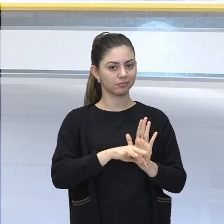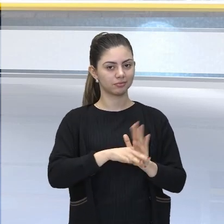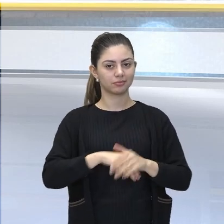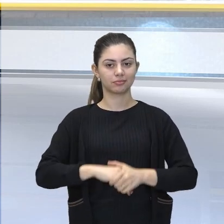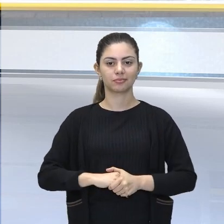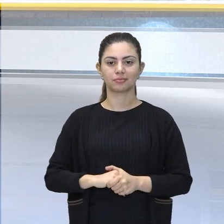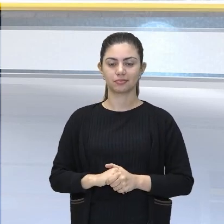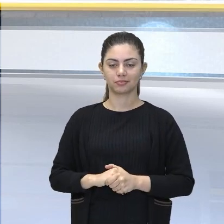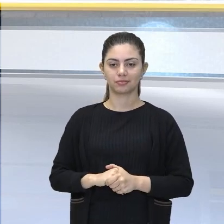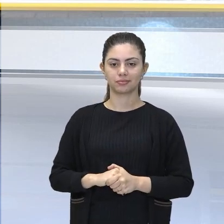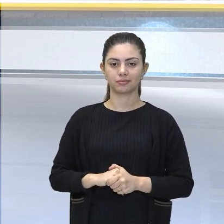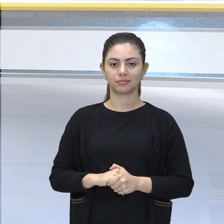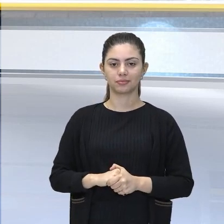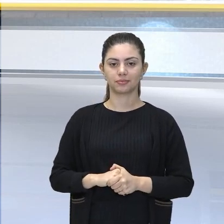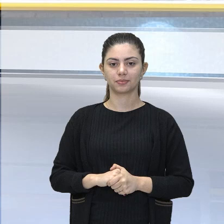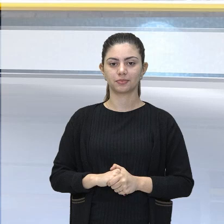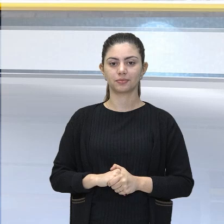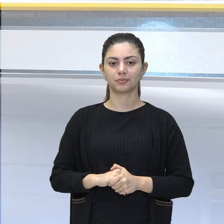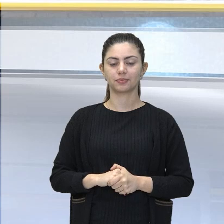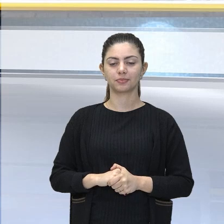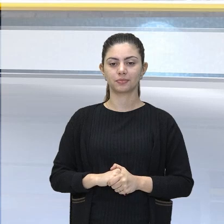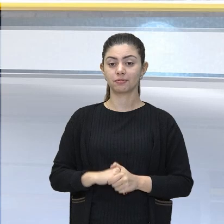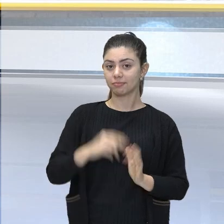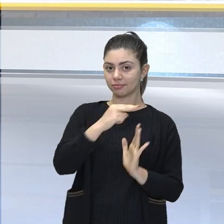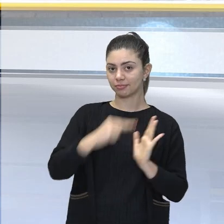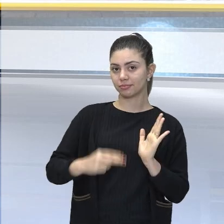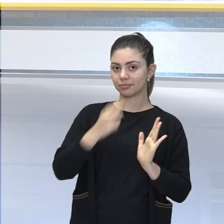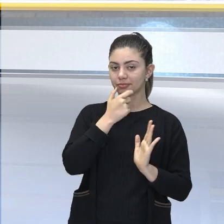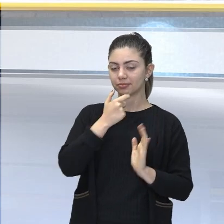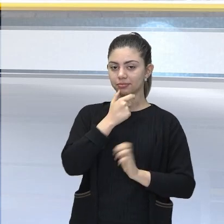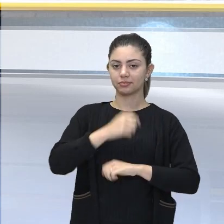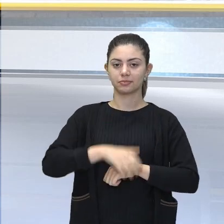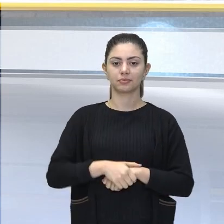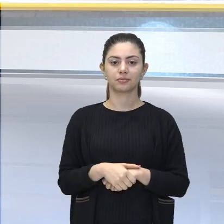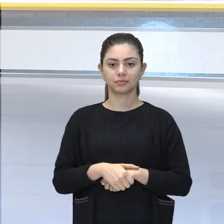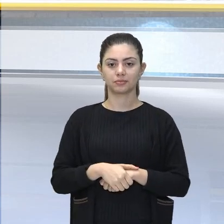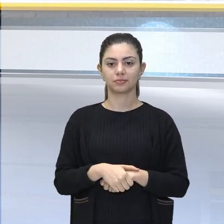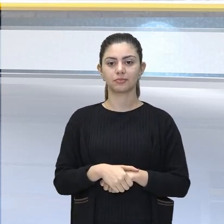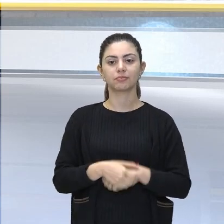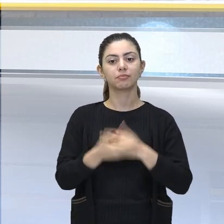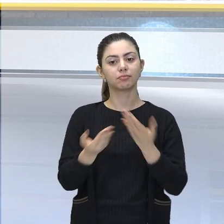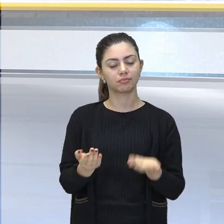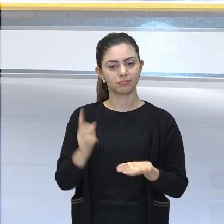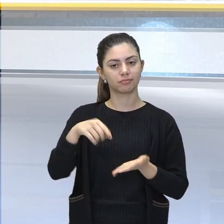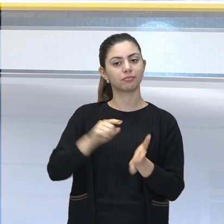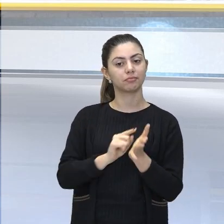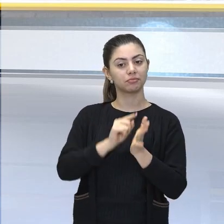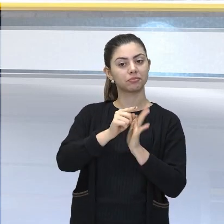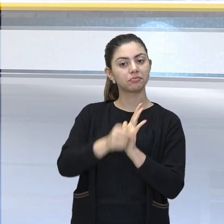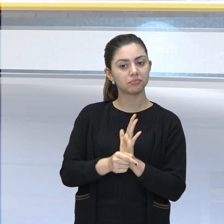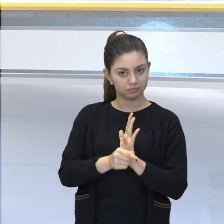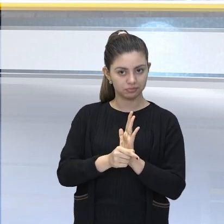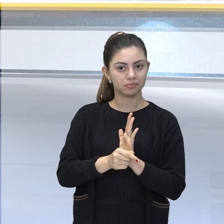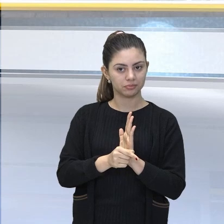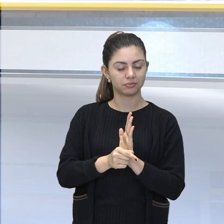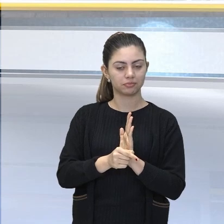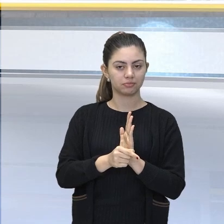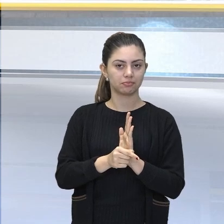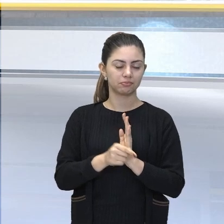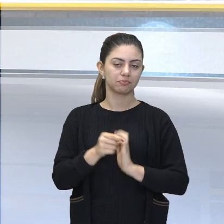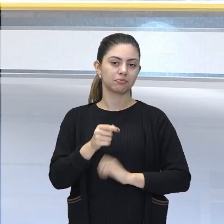News. Então, começando com Journalistic Genres, né? Gêneros jornalísticos. Então, o